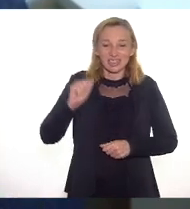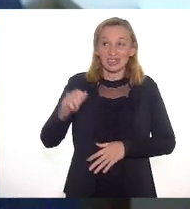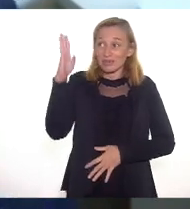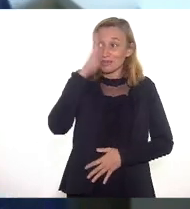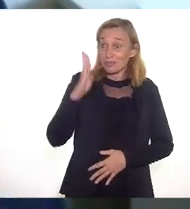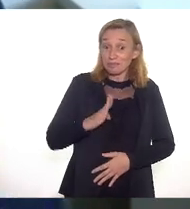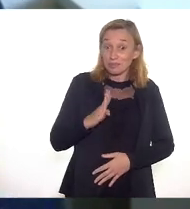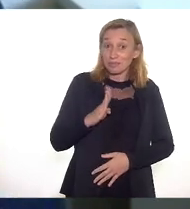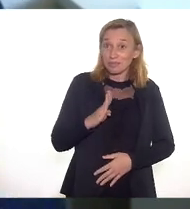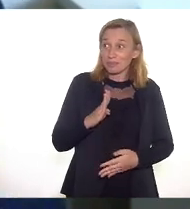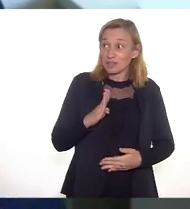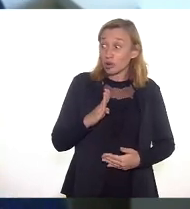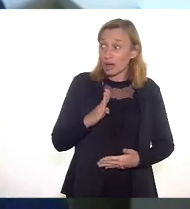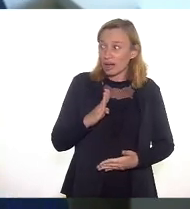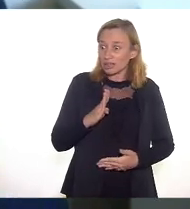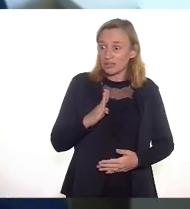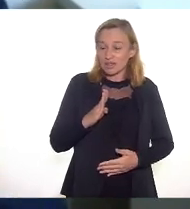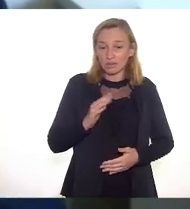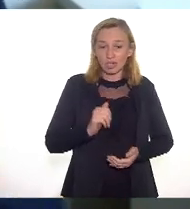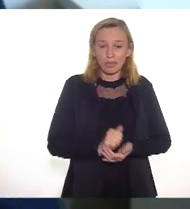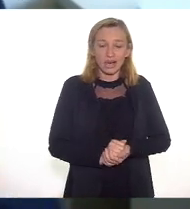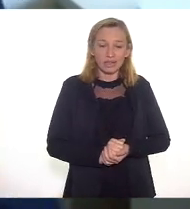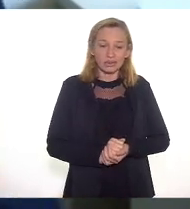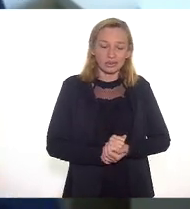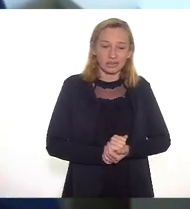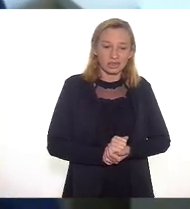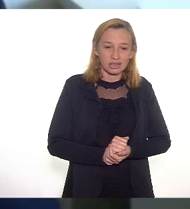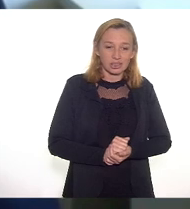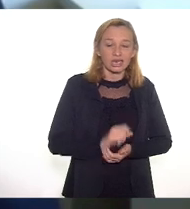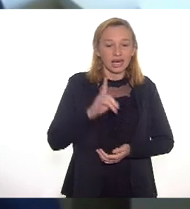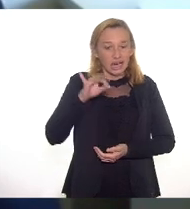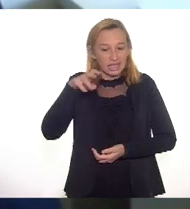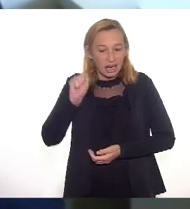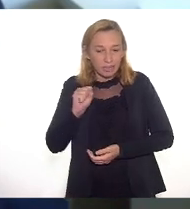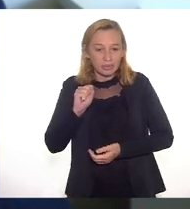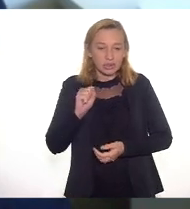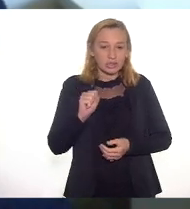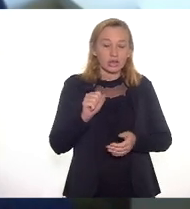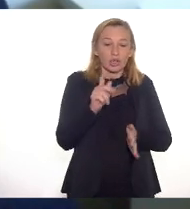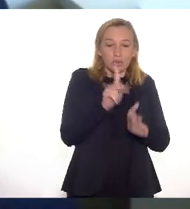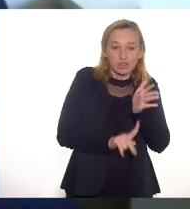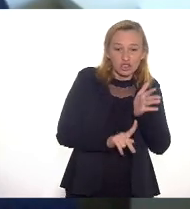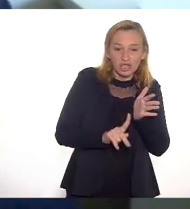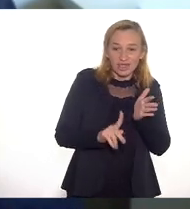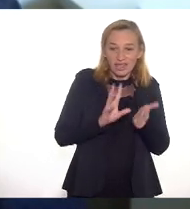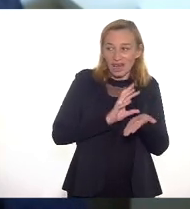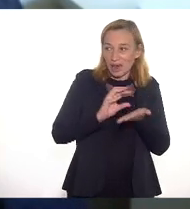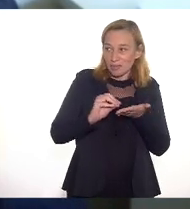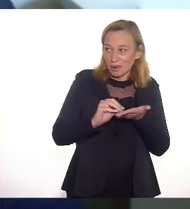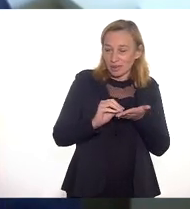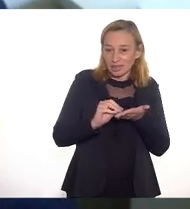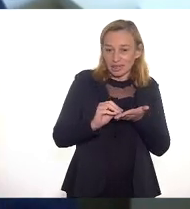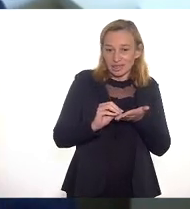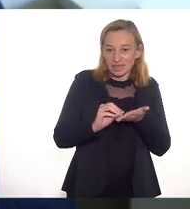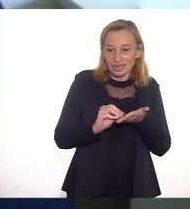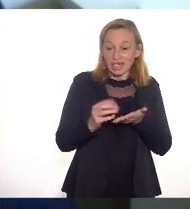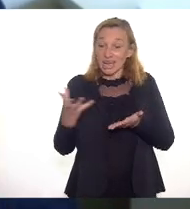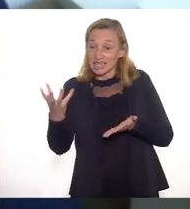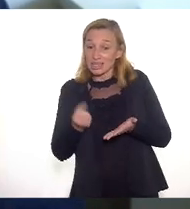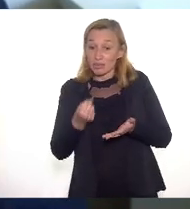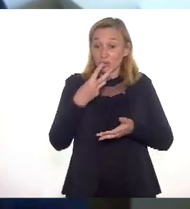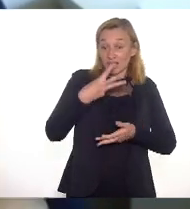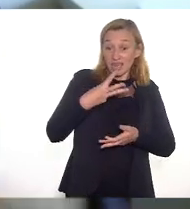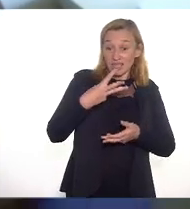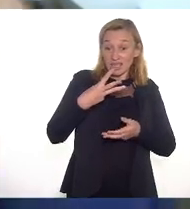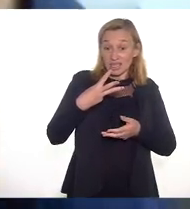para Cannabis, a Abracanabis. O projeto foi à pauta e recebeu 3